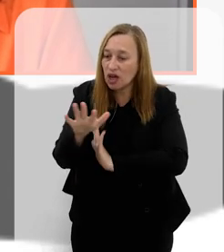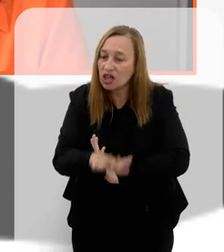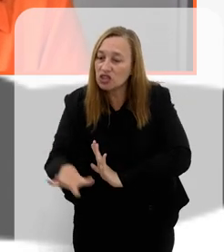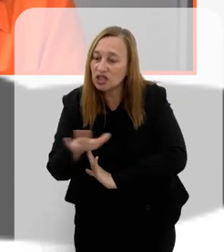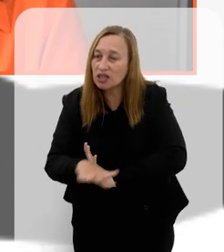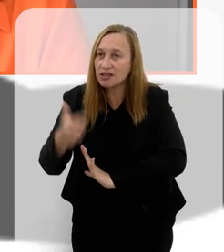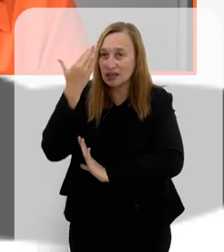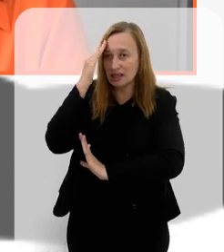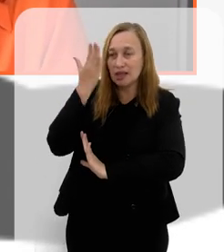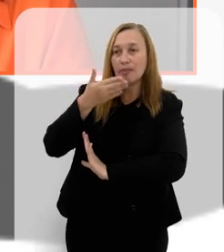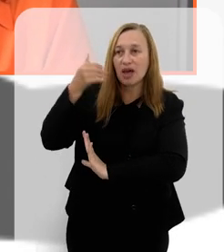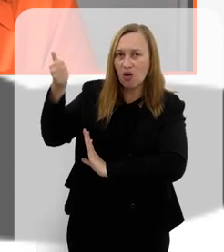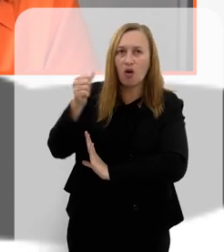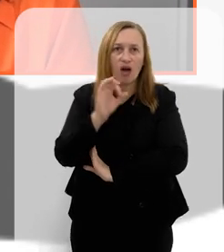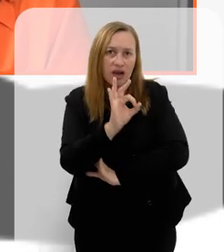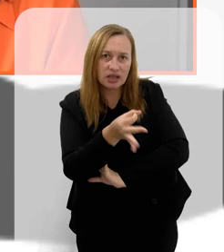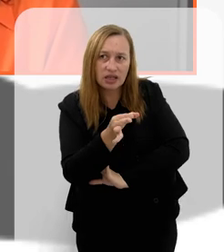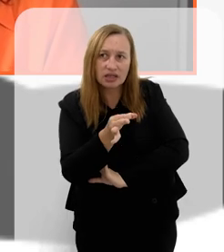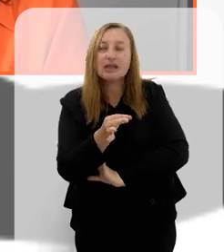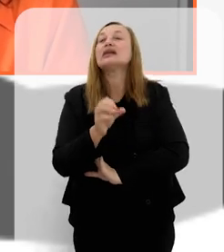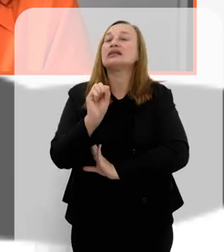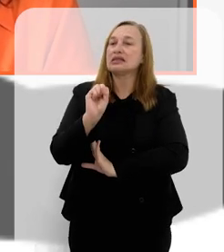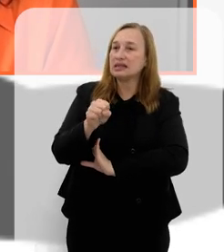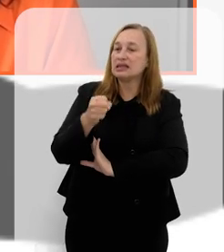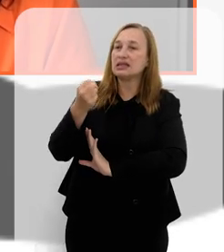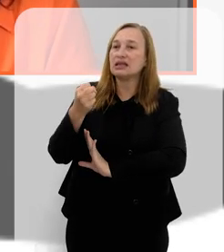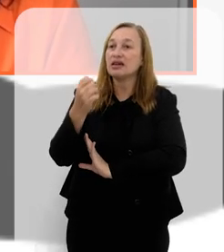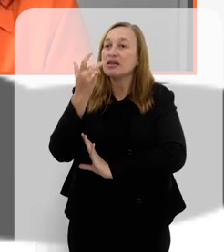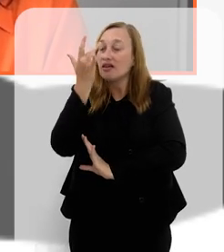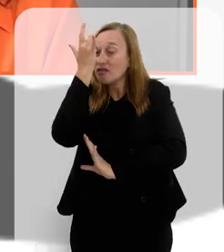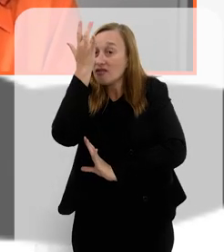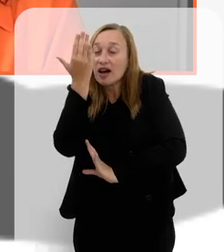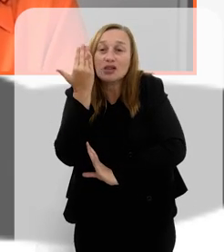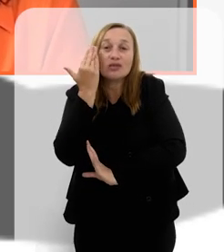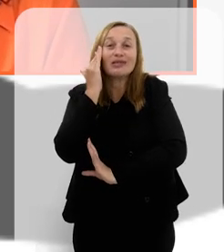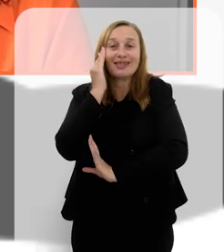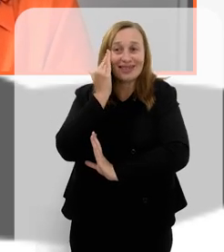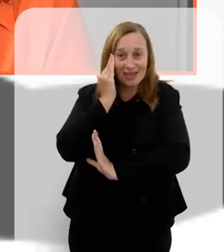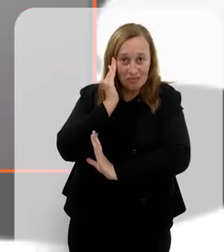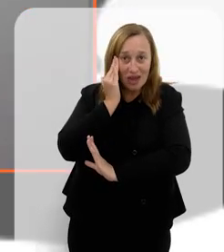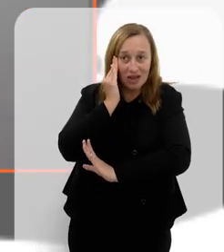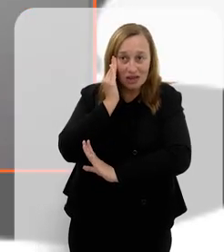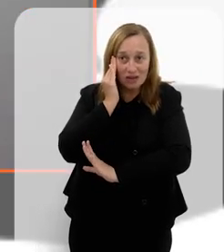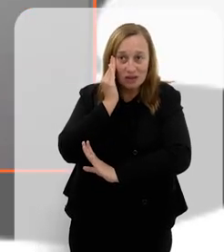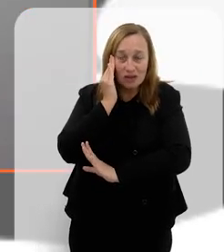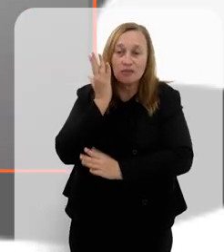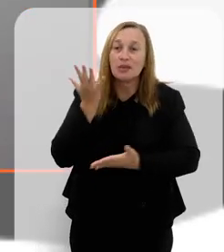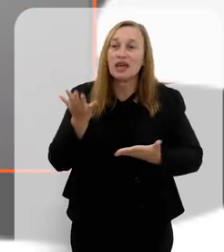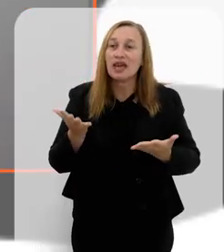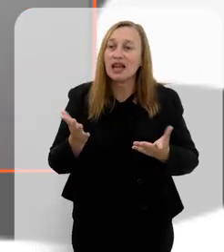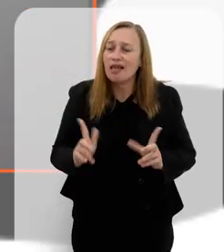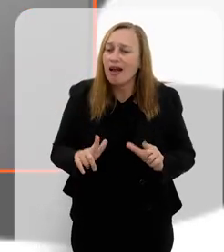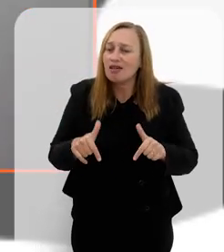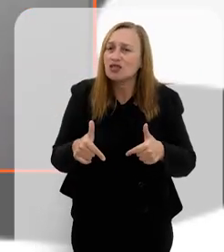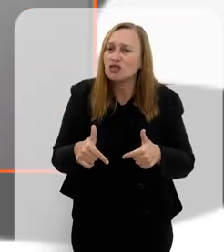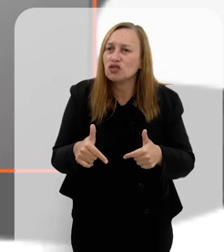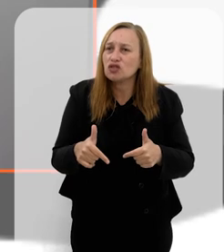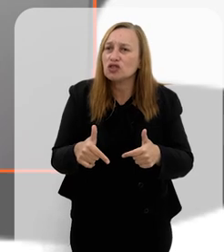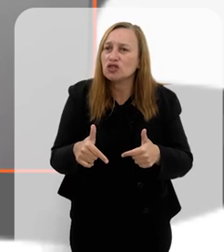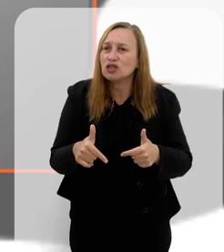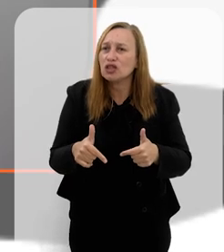compreensível. Você acha que é mais ou menos isso? Ele facilita a compreensão, né? E traz de